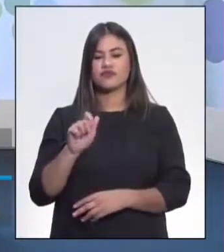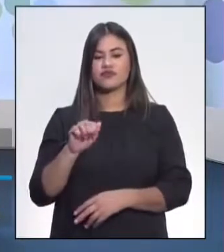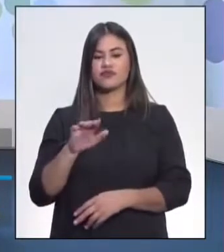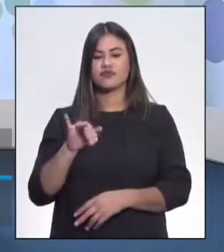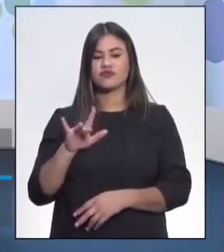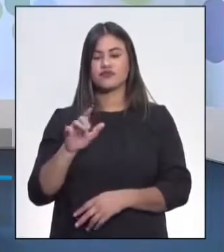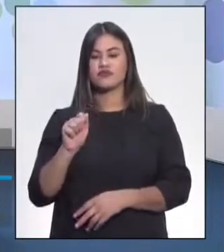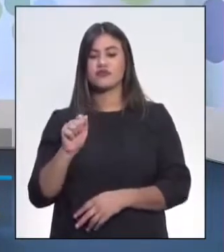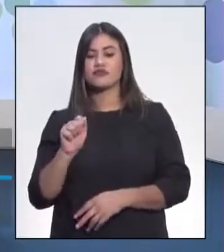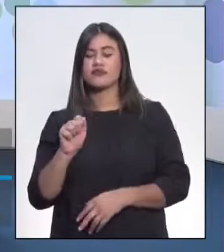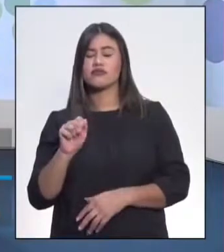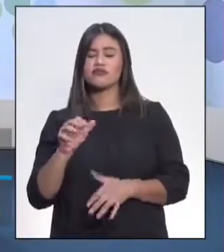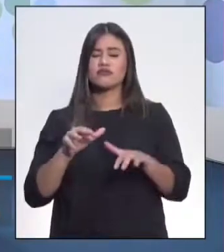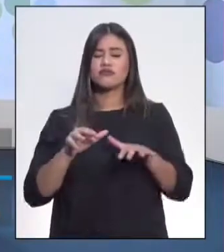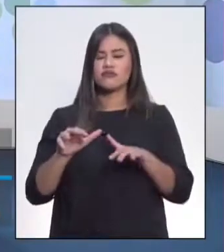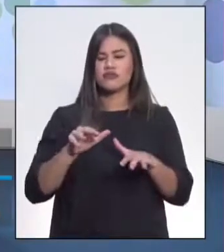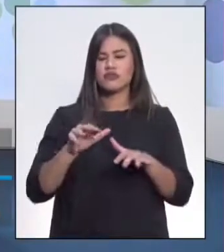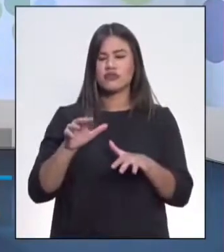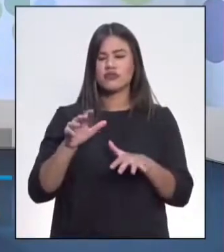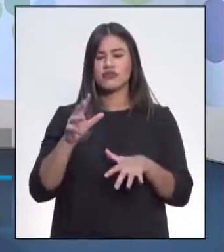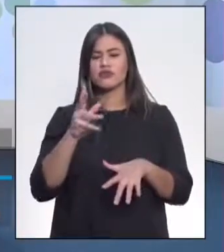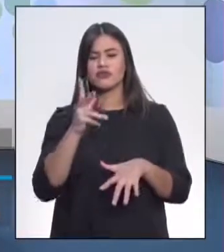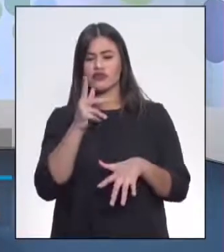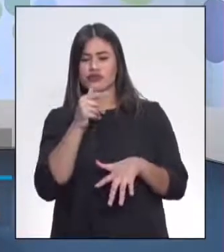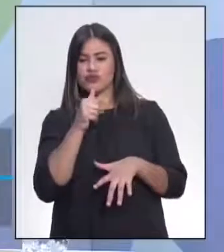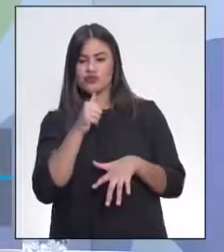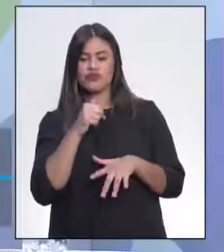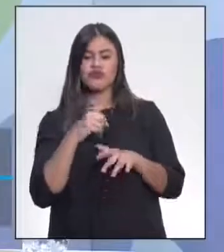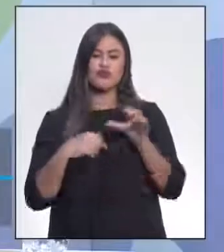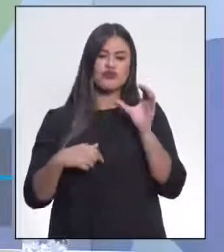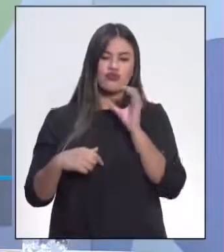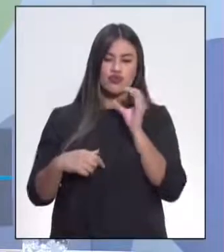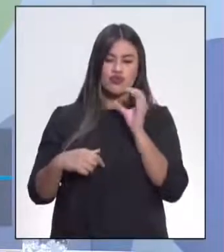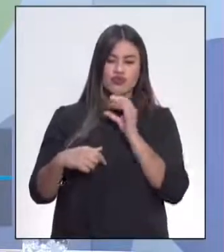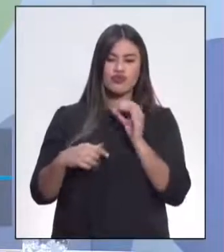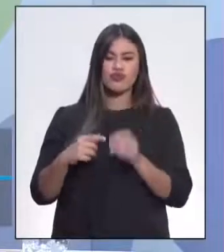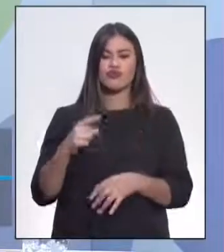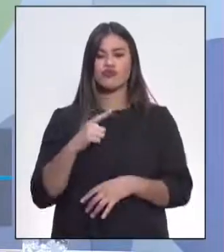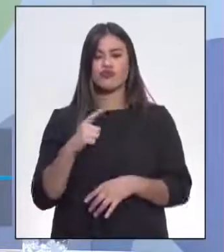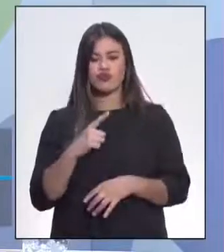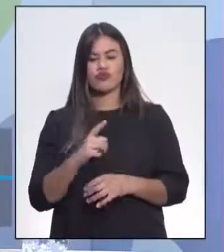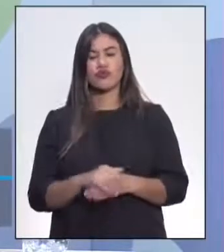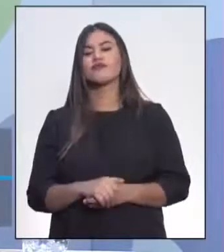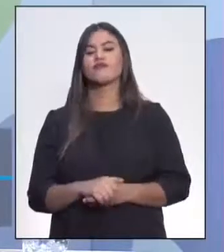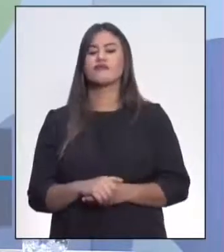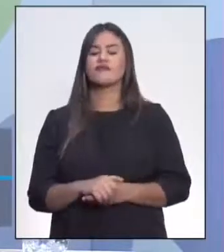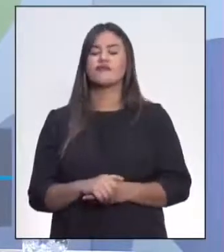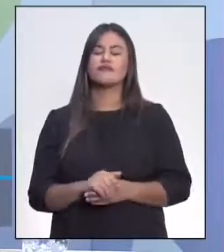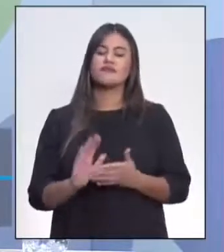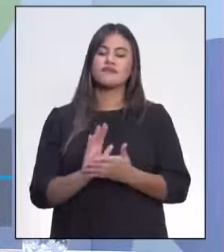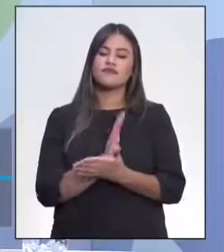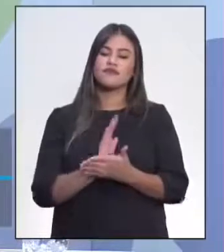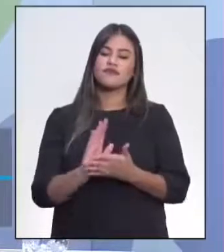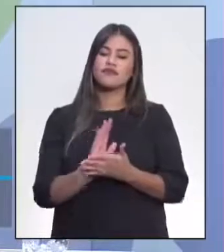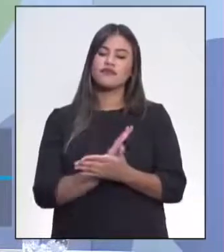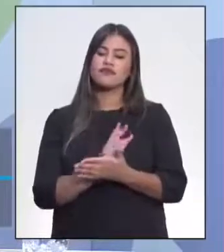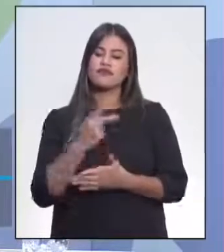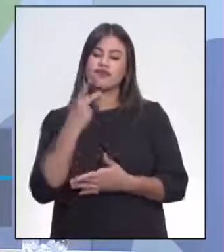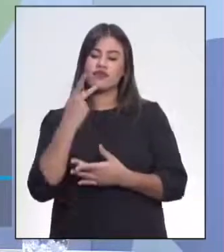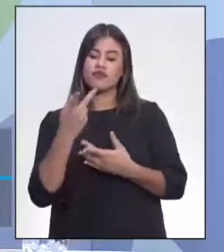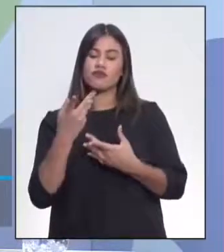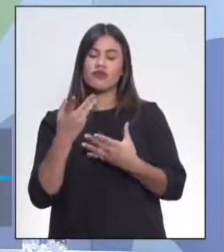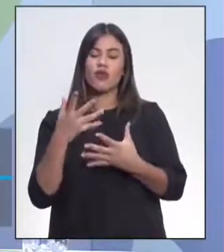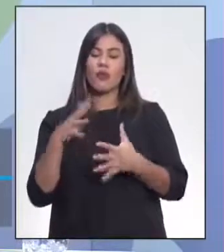entre lentos e rápidos aí nos passos da dança, né? E ainda alguns alunos citaram uma certa suavidade